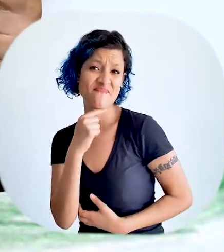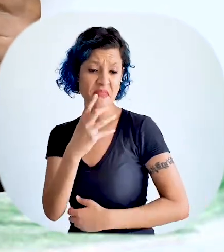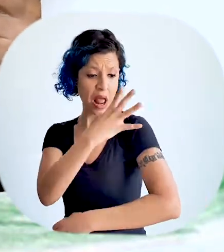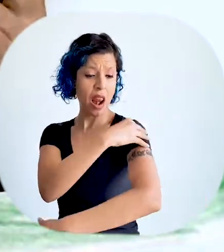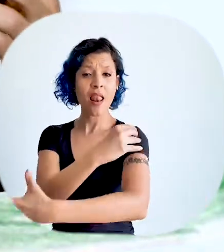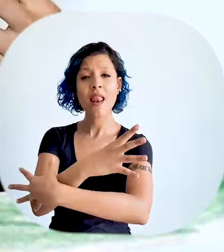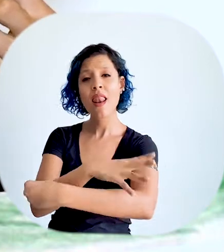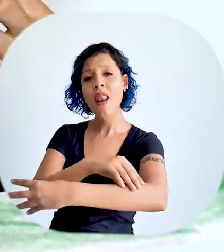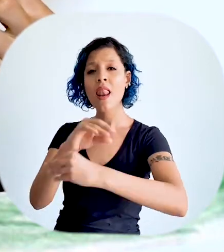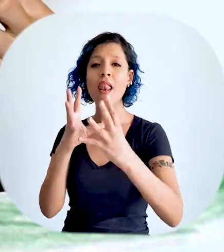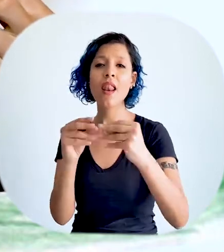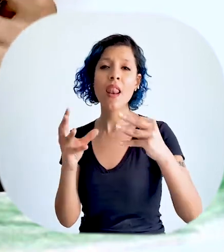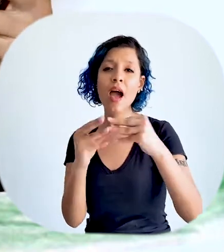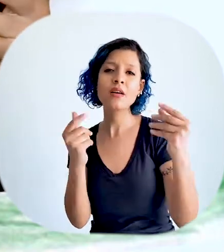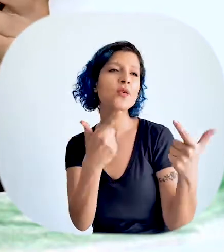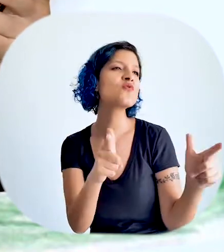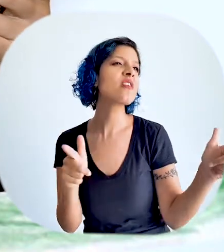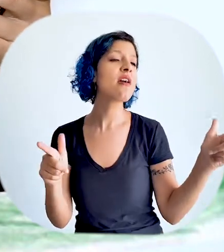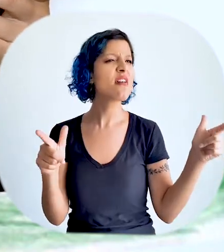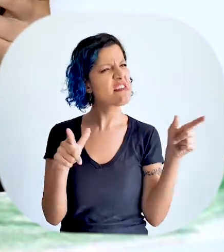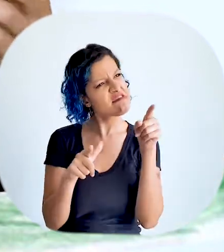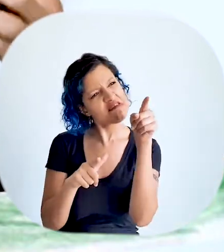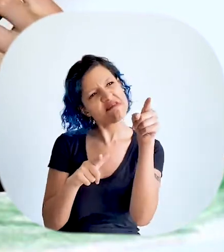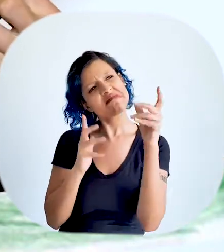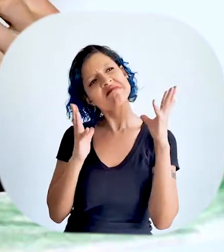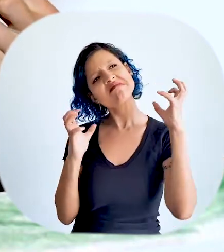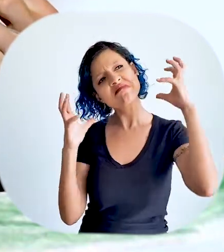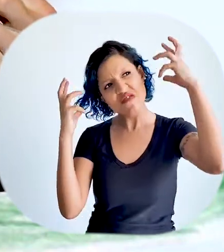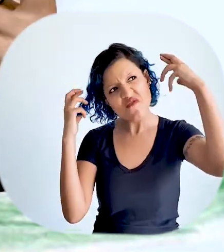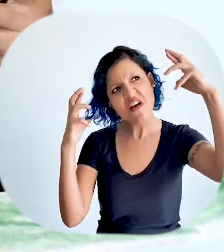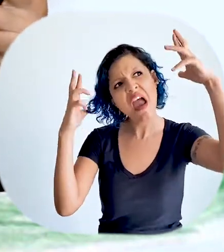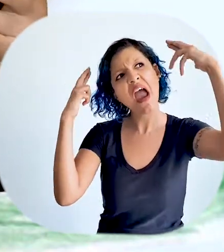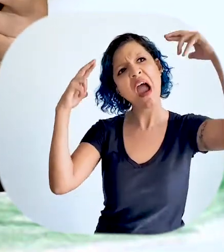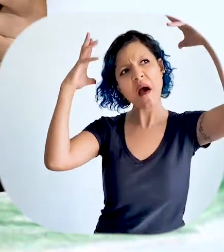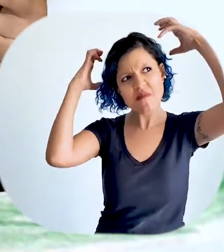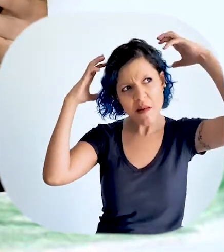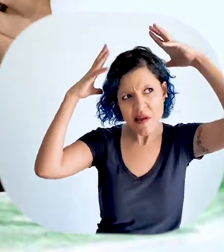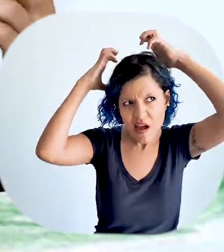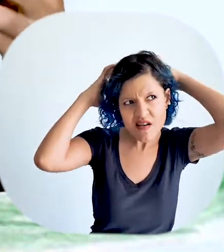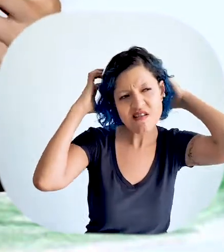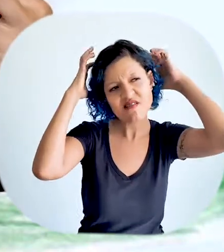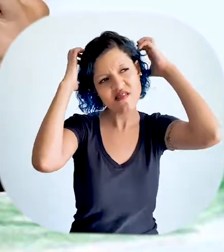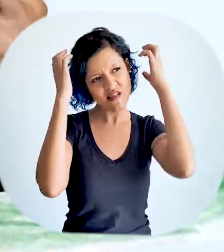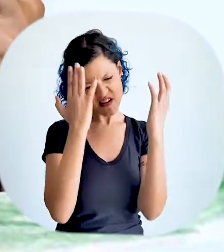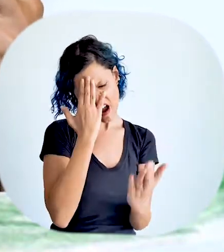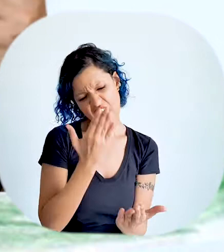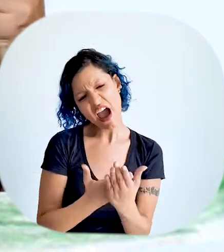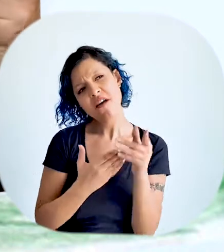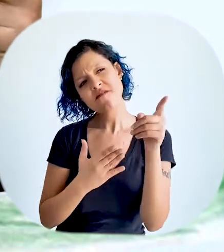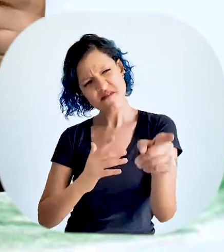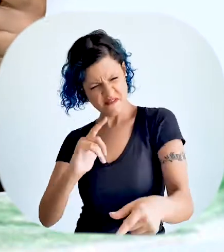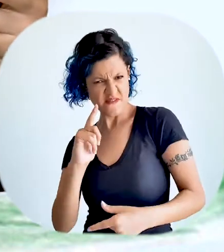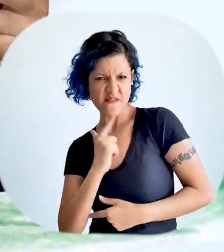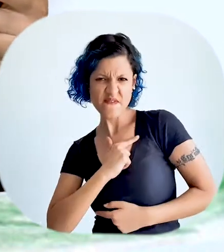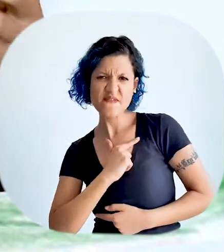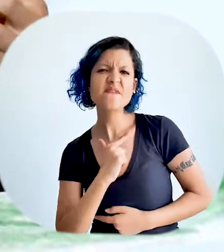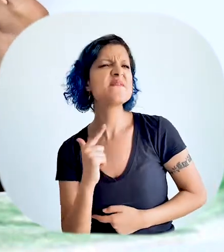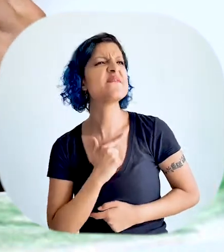lâmpada. Leonardo Bernardo, pode acreditar, é feio pra